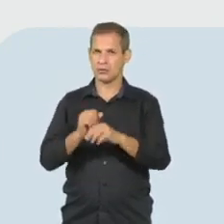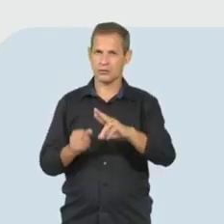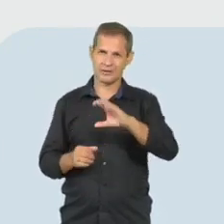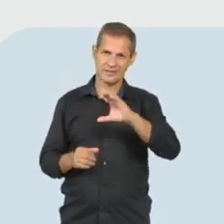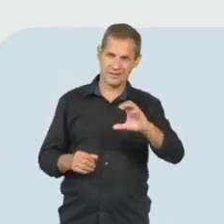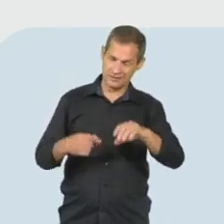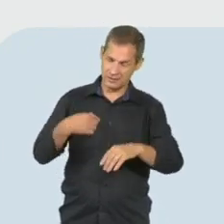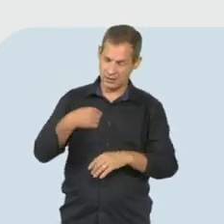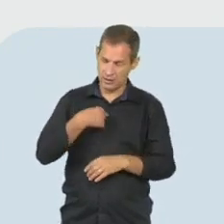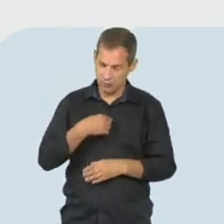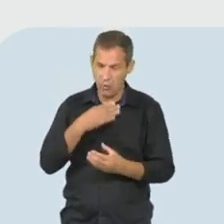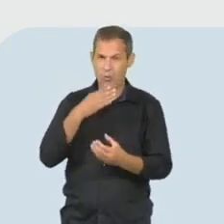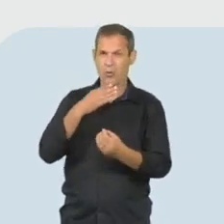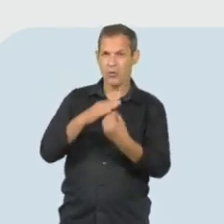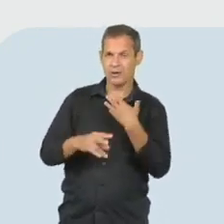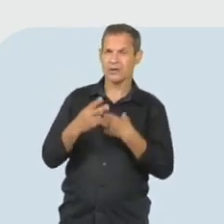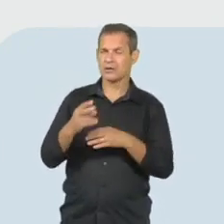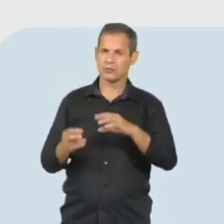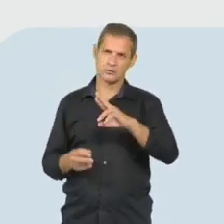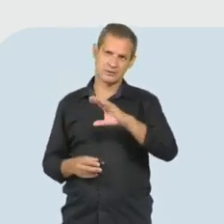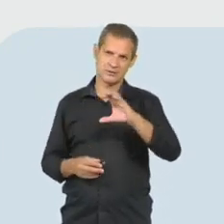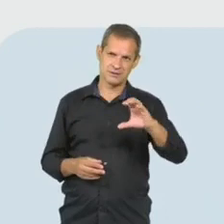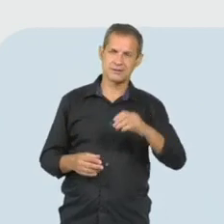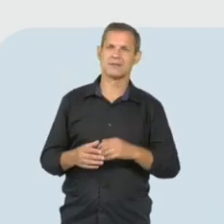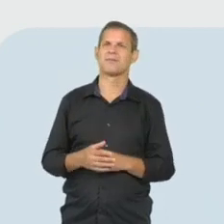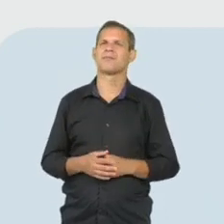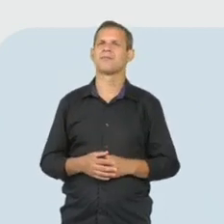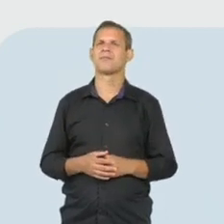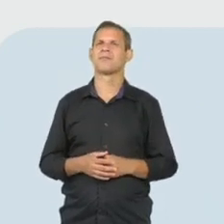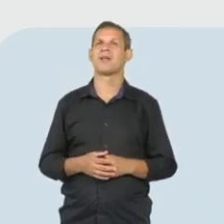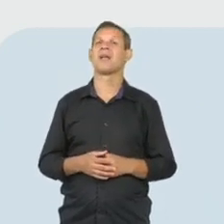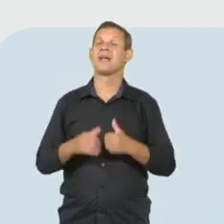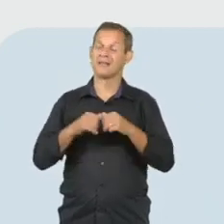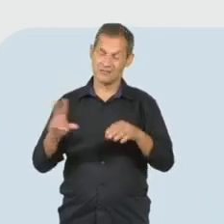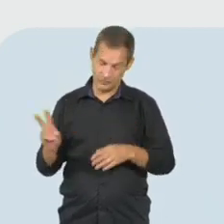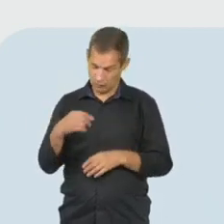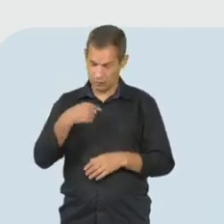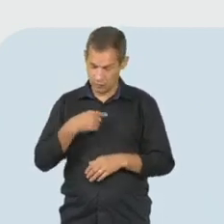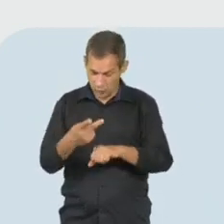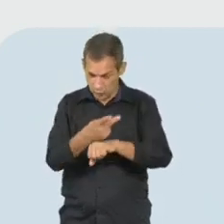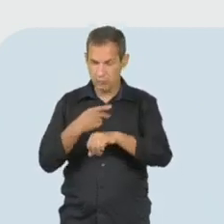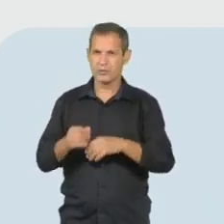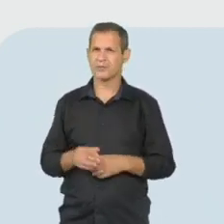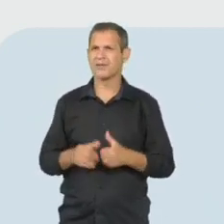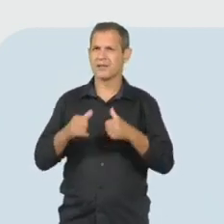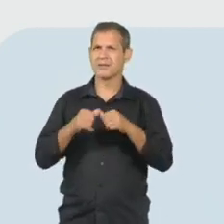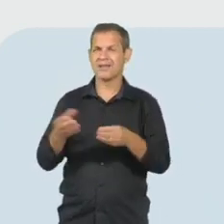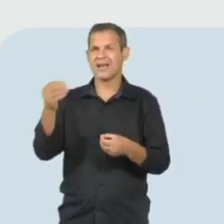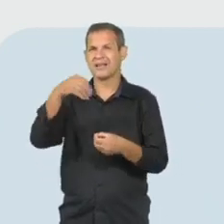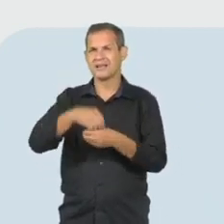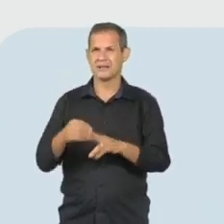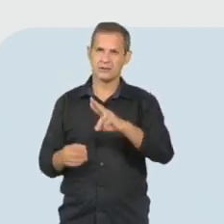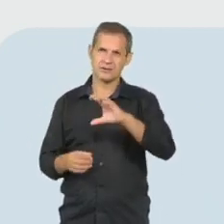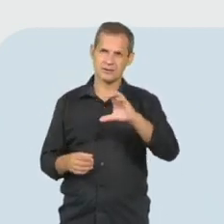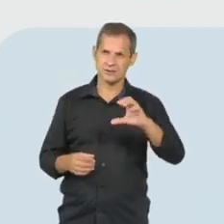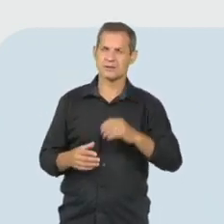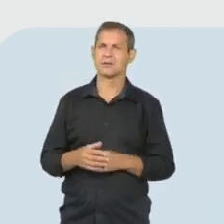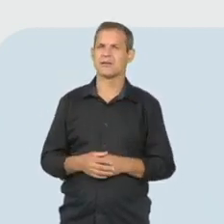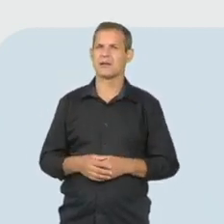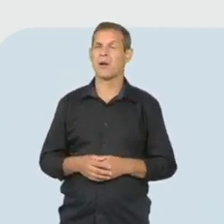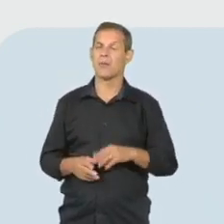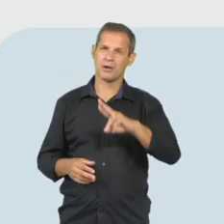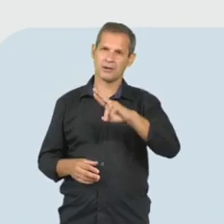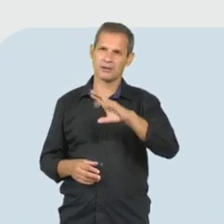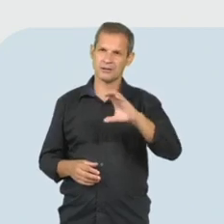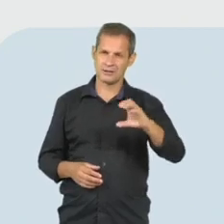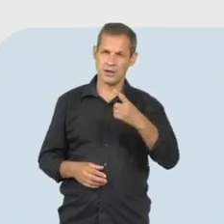e vou gerar duas regiões críticas aqui. Se esse valor que eu estou procurando estiver dentro dessa região crítica, digamos que a região